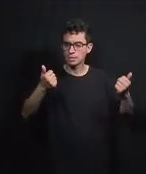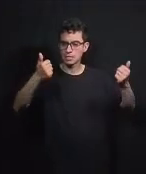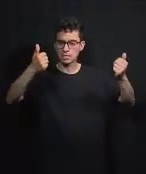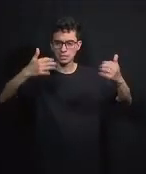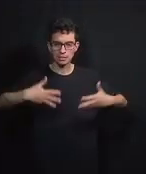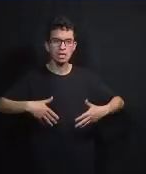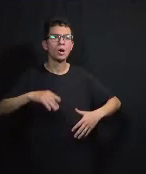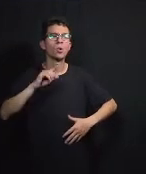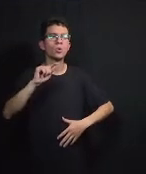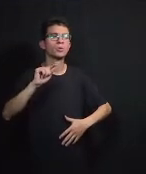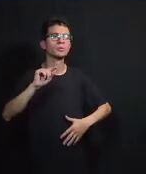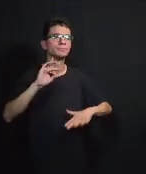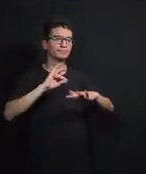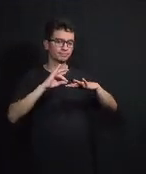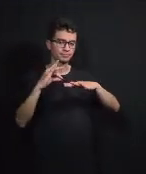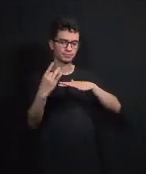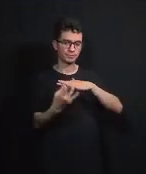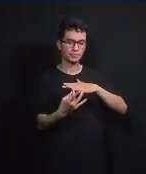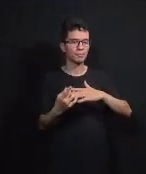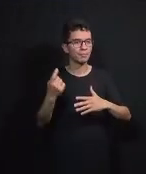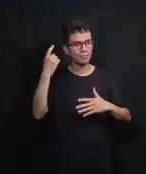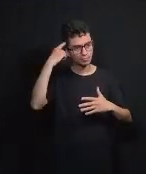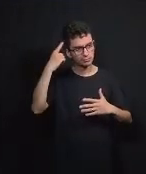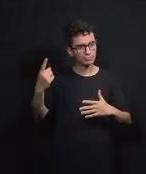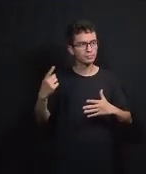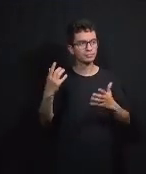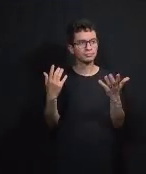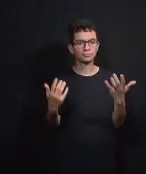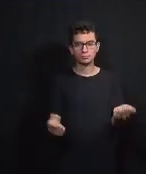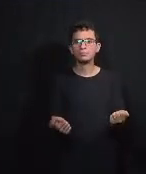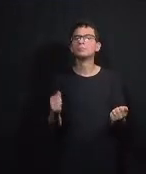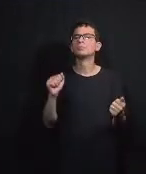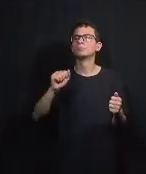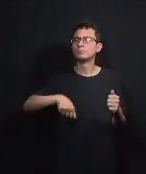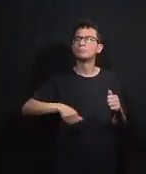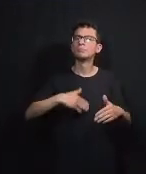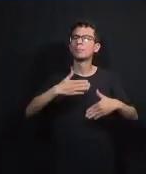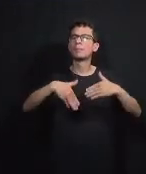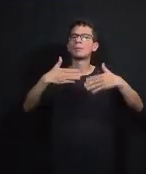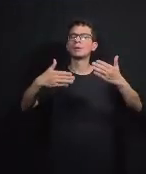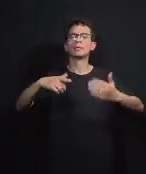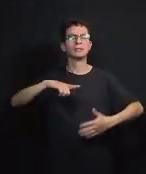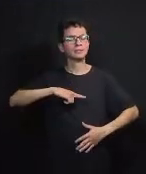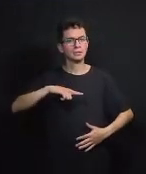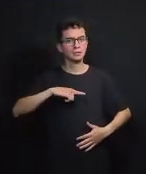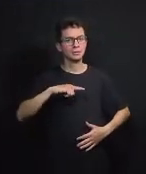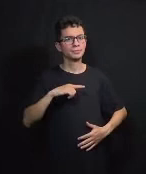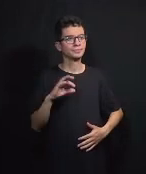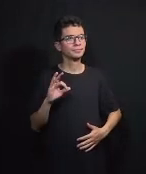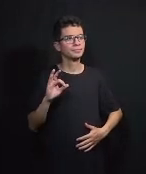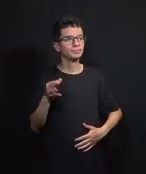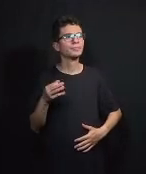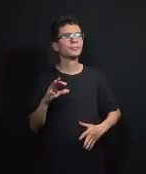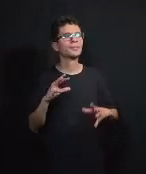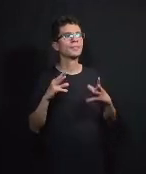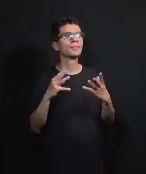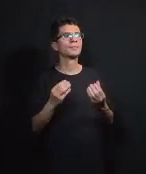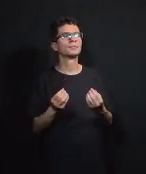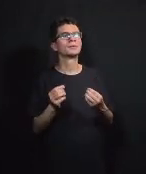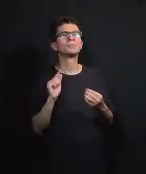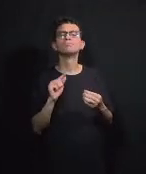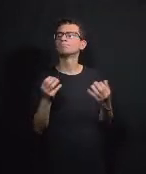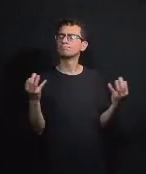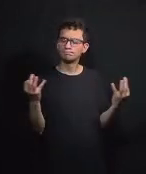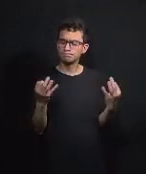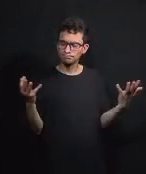que a rede social, eu disse, a direita assumiu, avançou na apropriação da rede social com muita